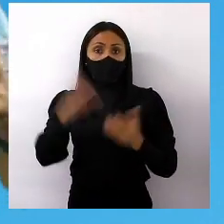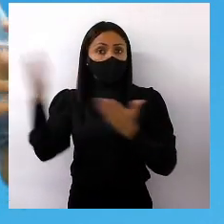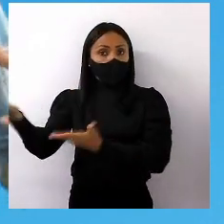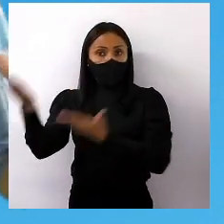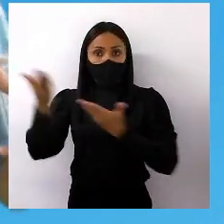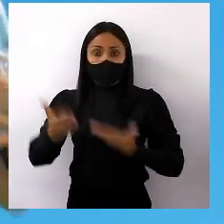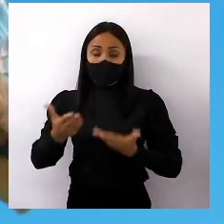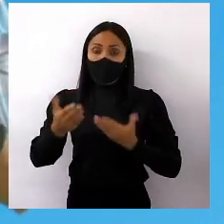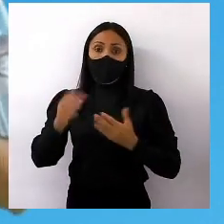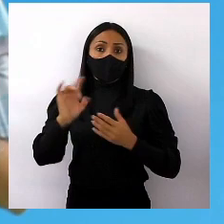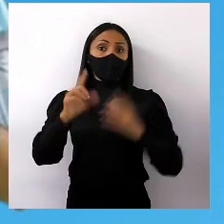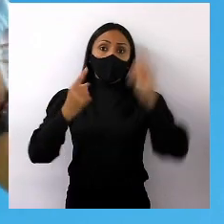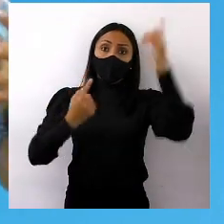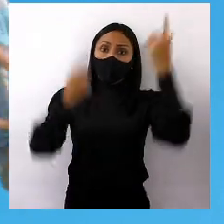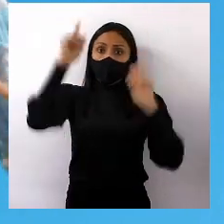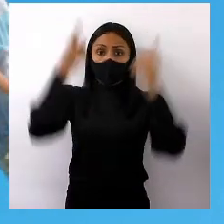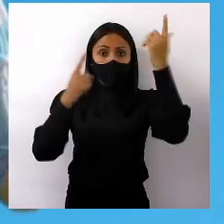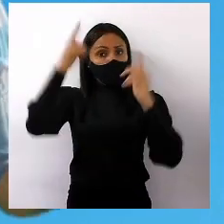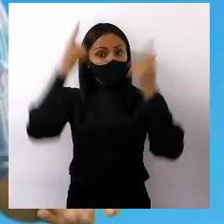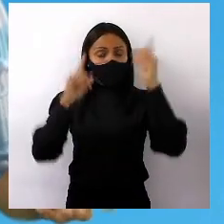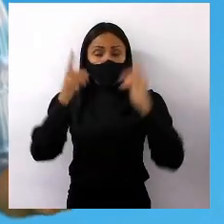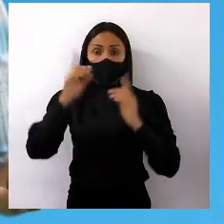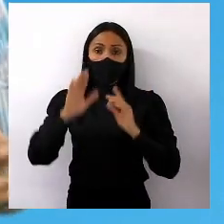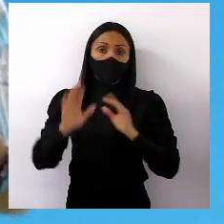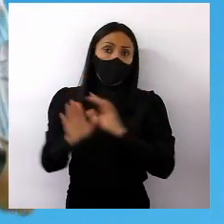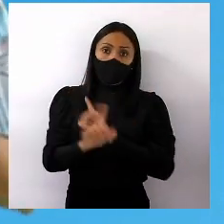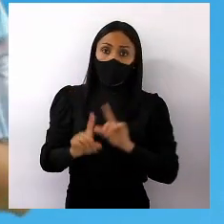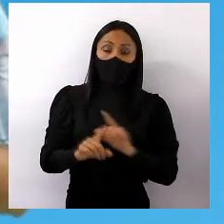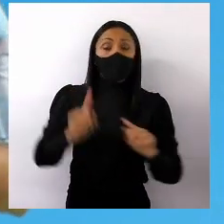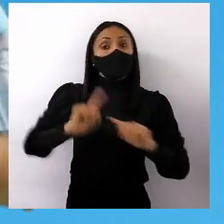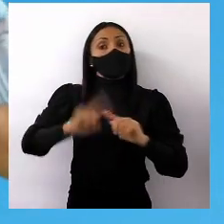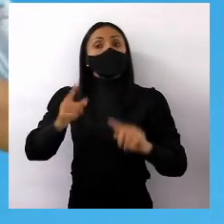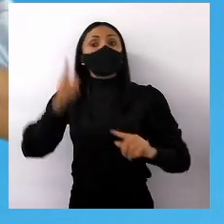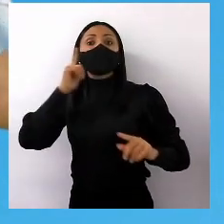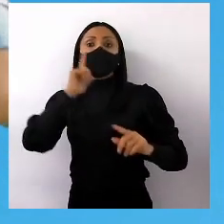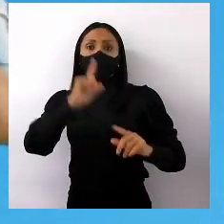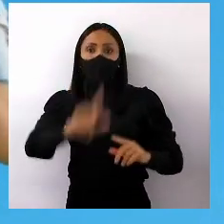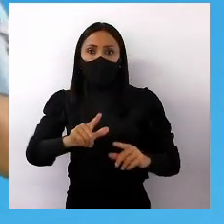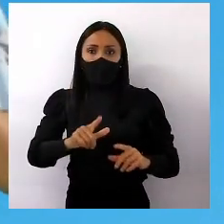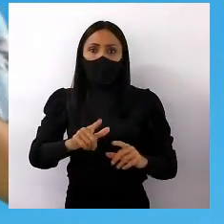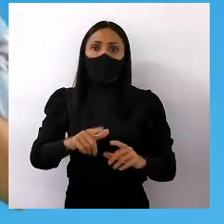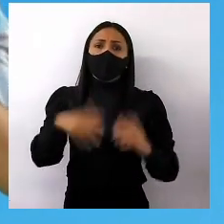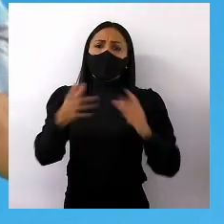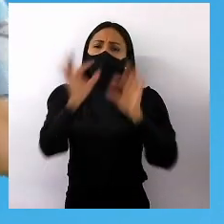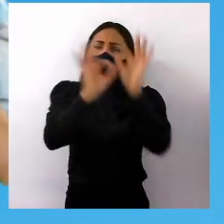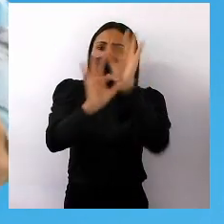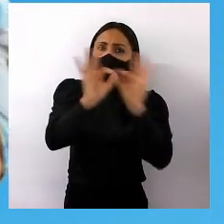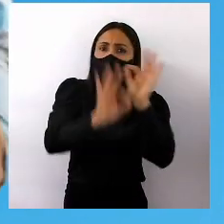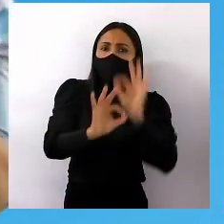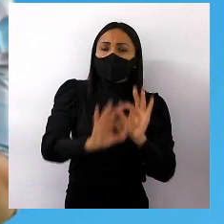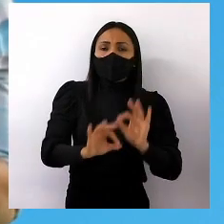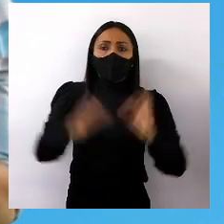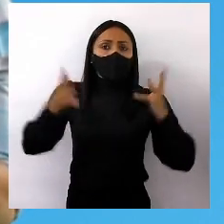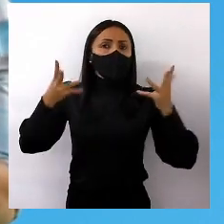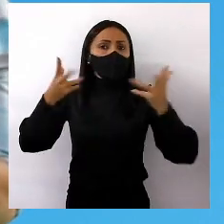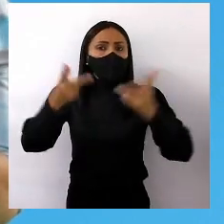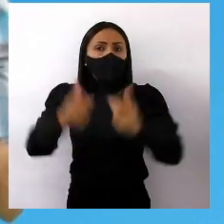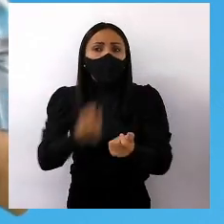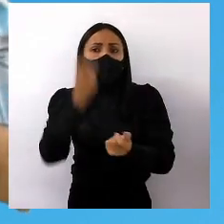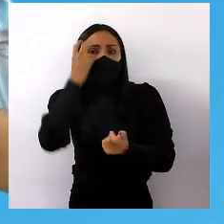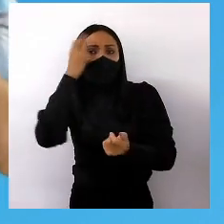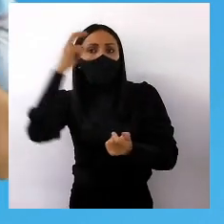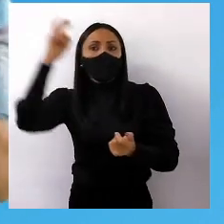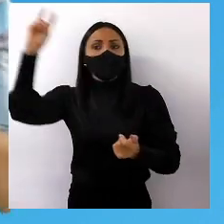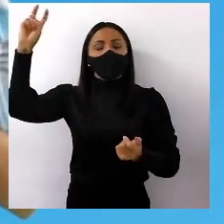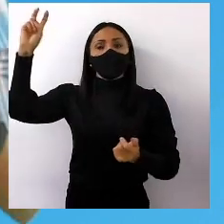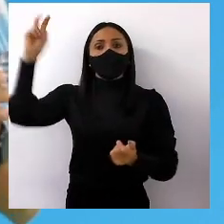do carnaval, as danças do ciclo carnavalesco, mas ele consegue mapear todas essas manifestações culturais